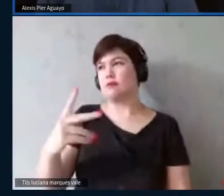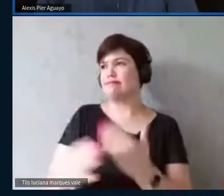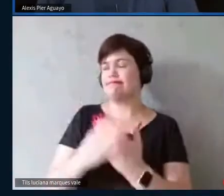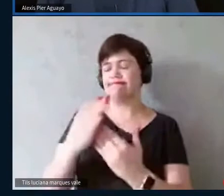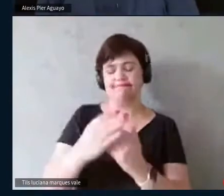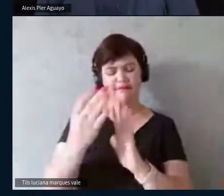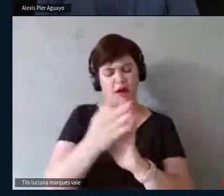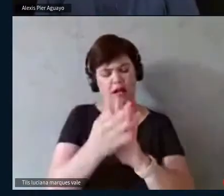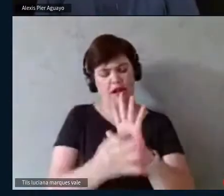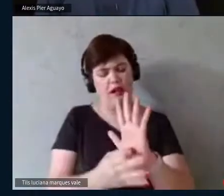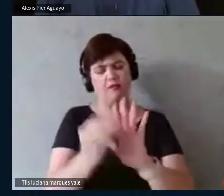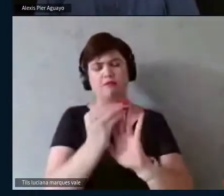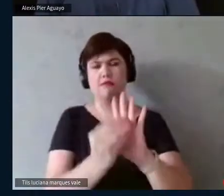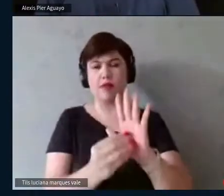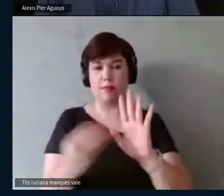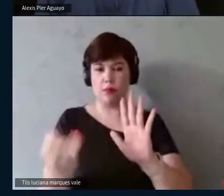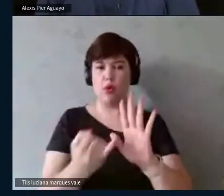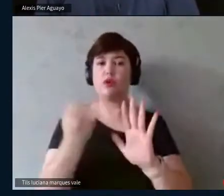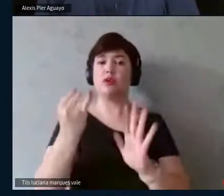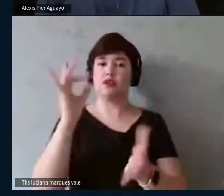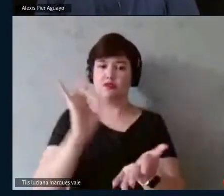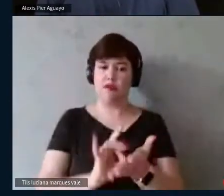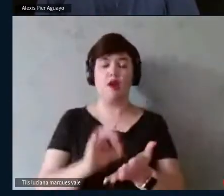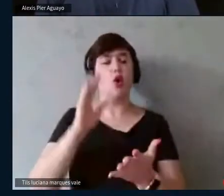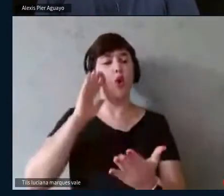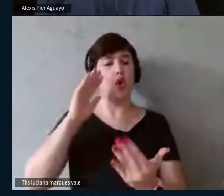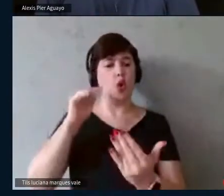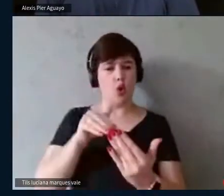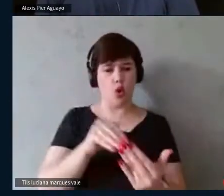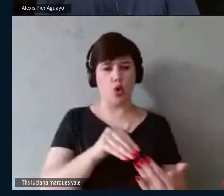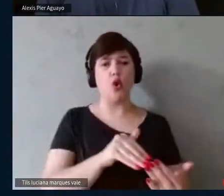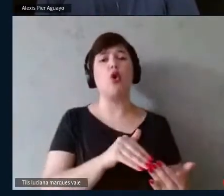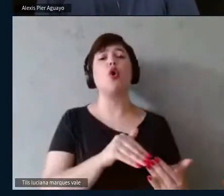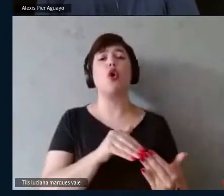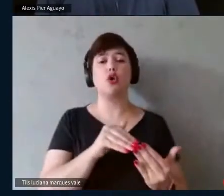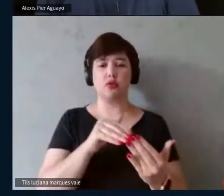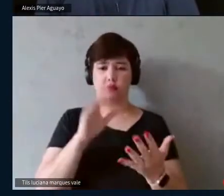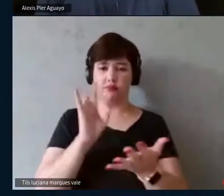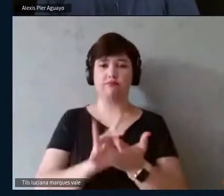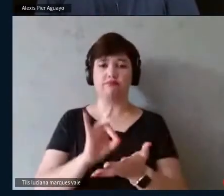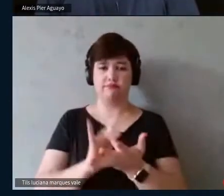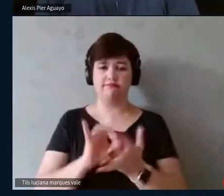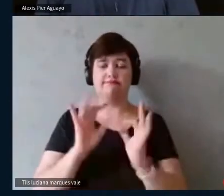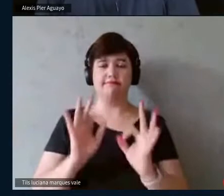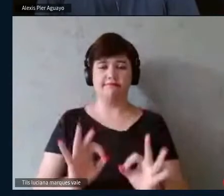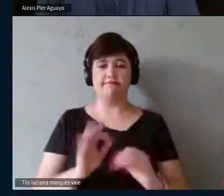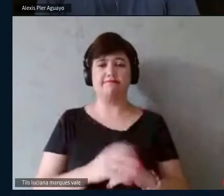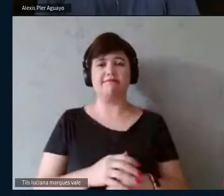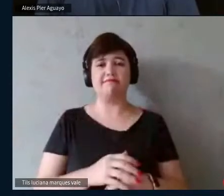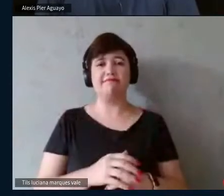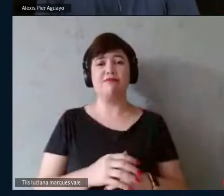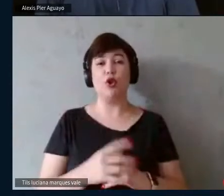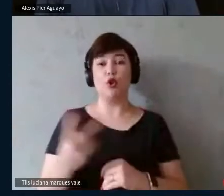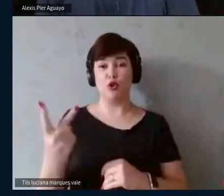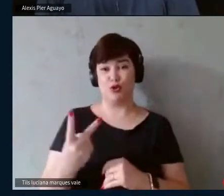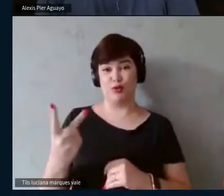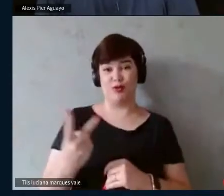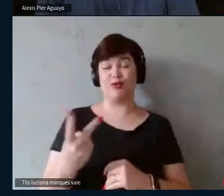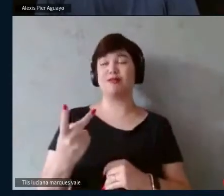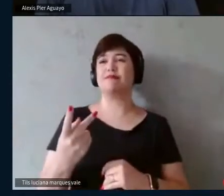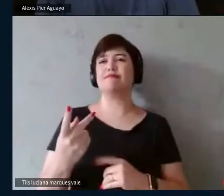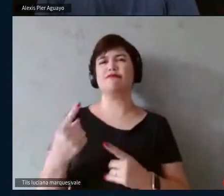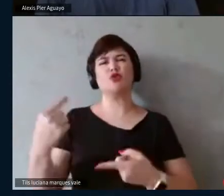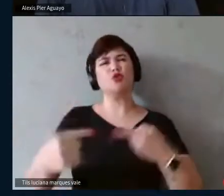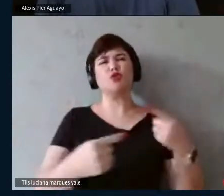muito, muito pertinentes, ricas. Eu concordo em grau, gênero e número. Né, Pierre, a gente discutiu muito a questão